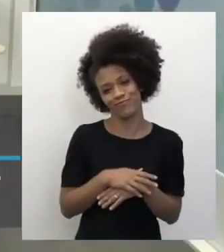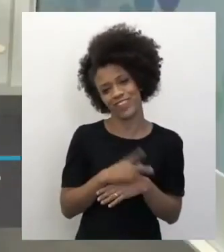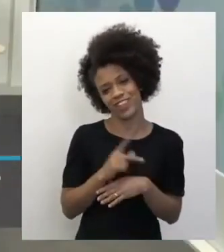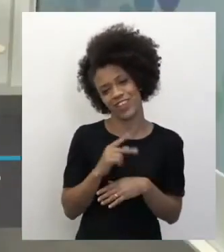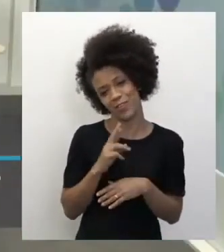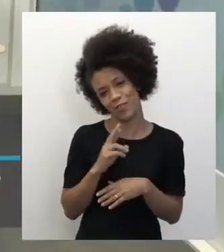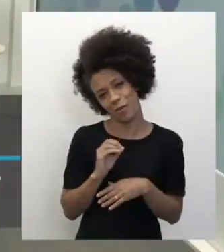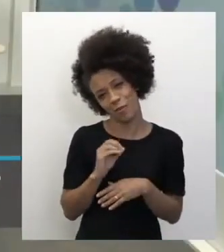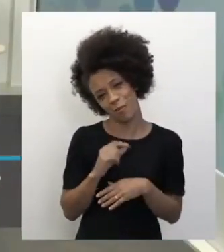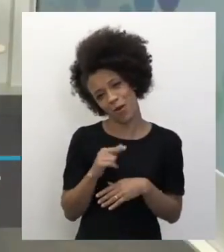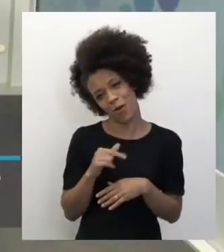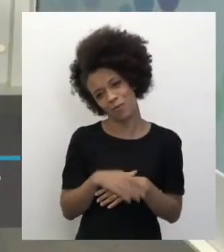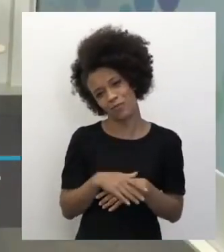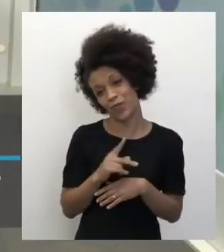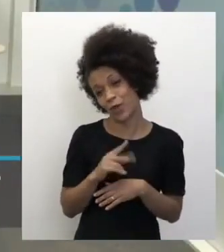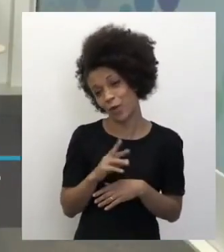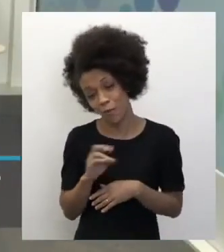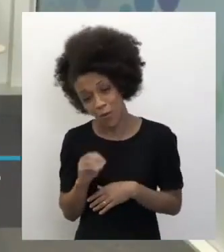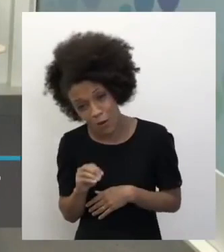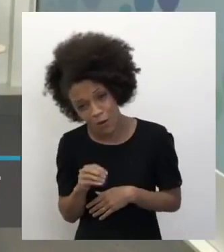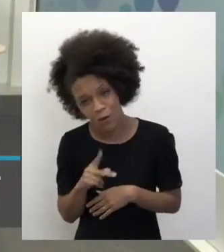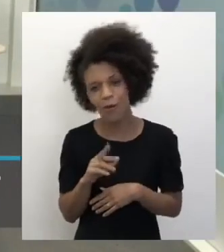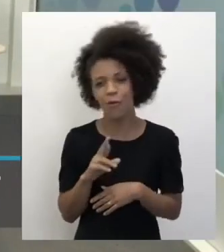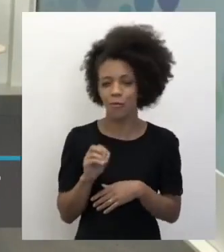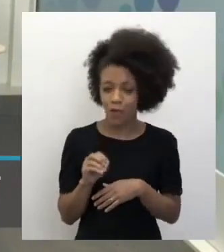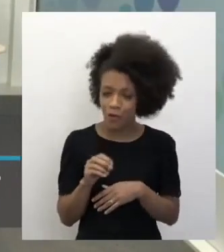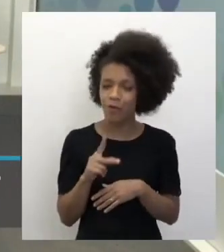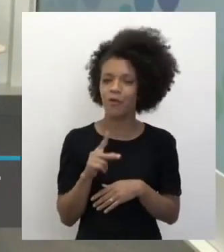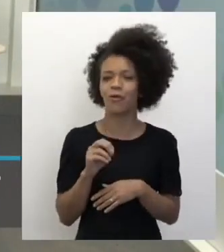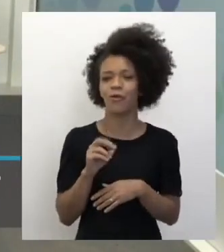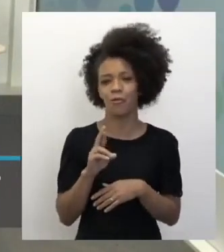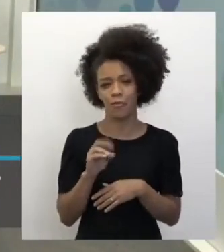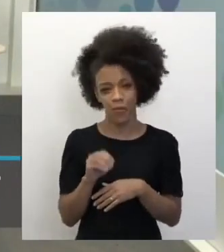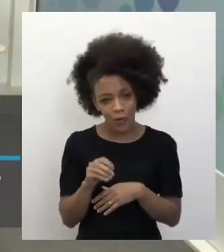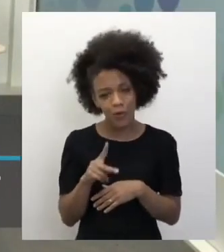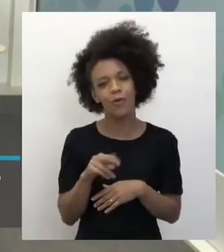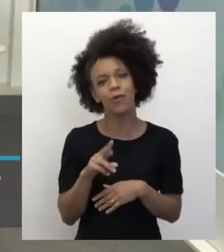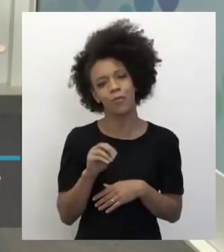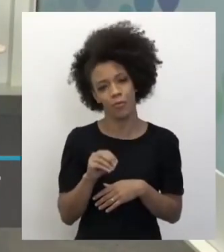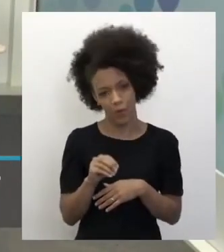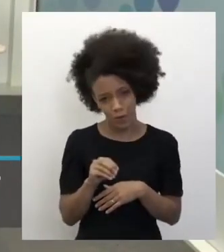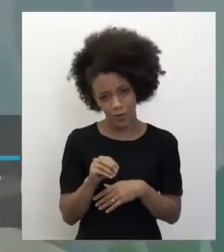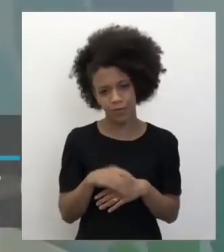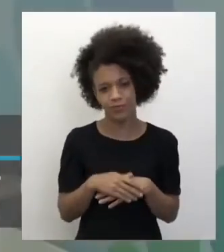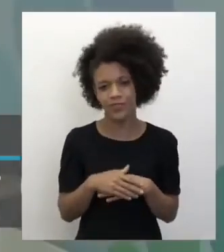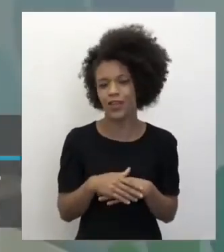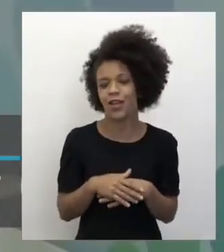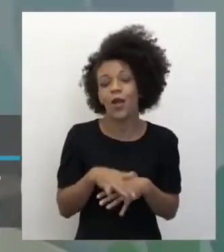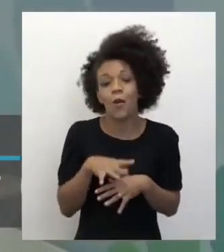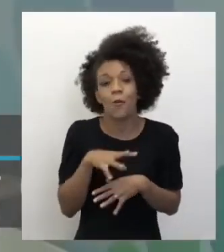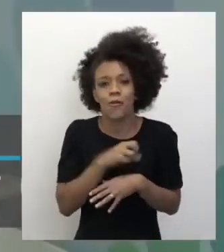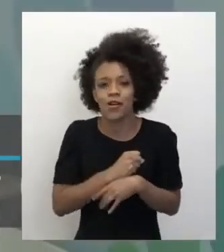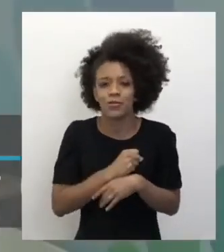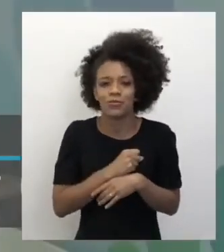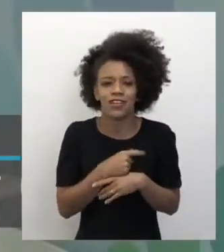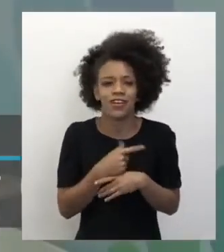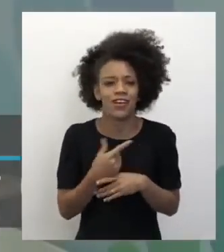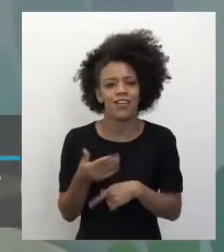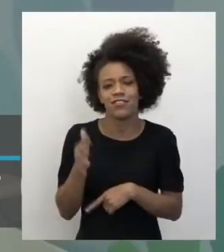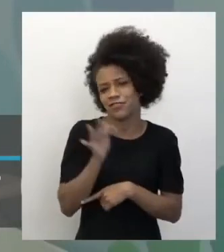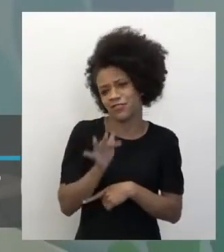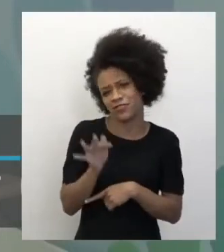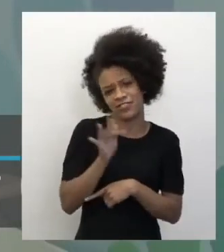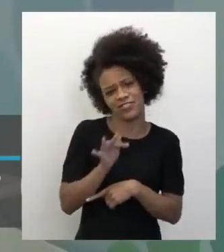Pro. Eu vivo falando Pro. Eu também. O Pro, sou adoro. Team Pro. Adoro. Inclusive, já é pra falar? Na